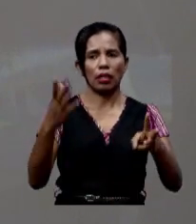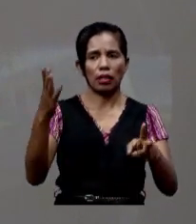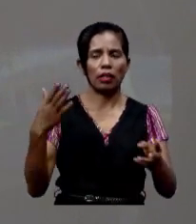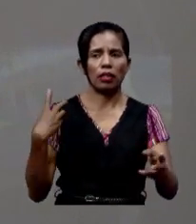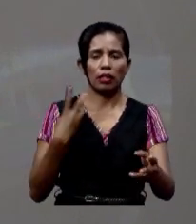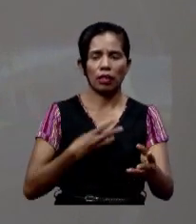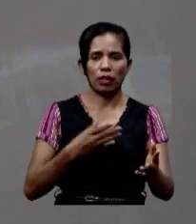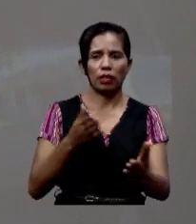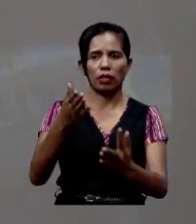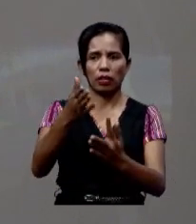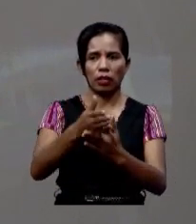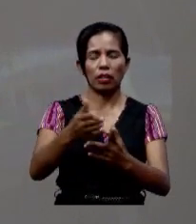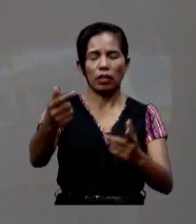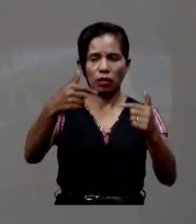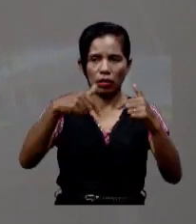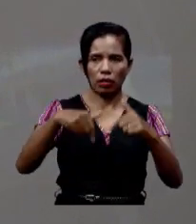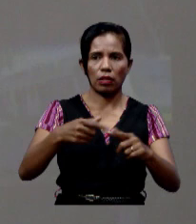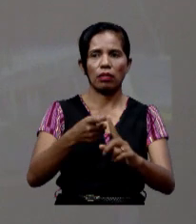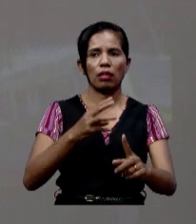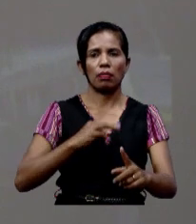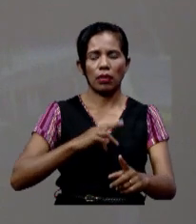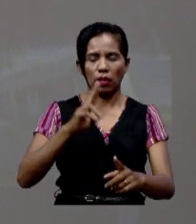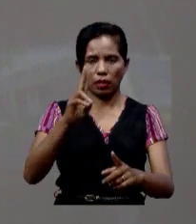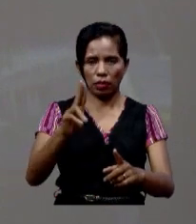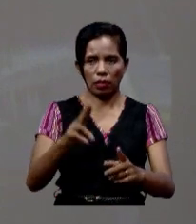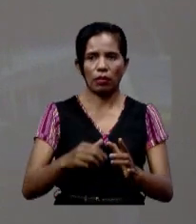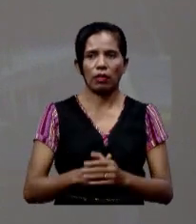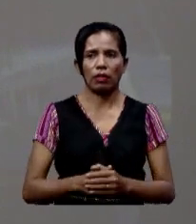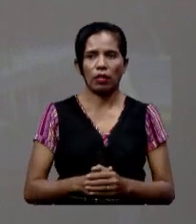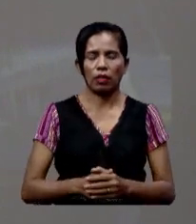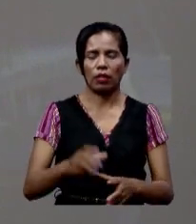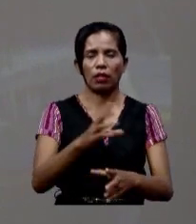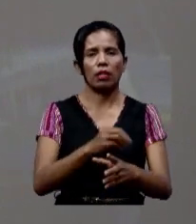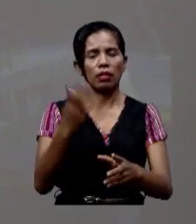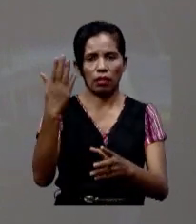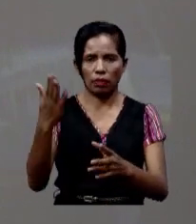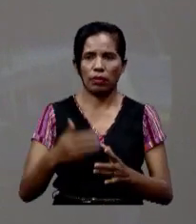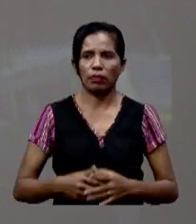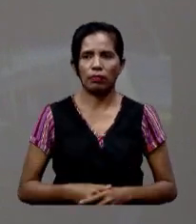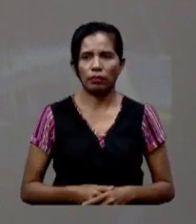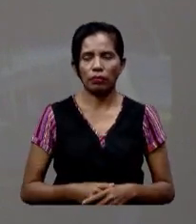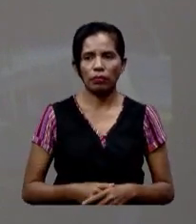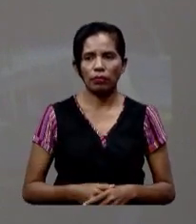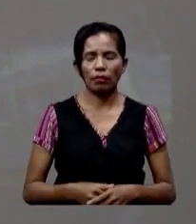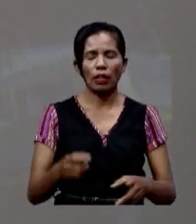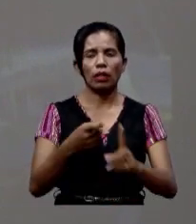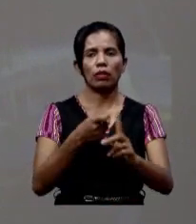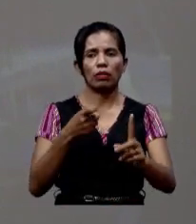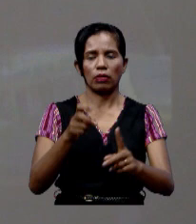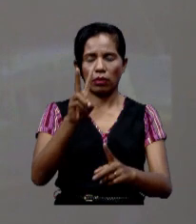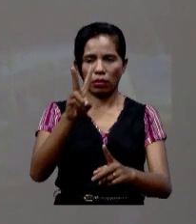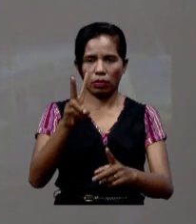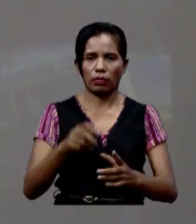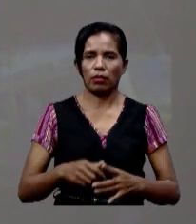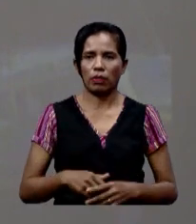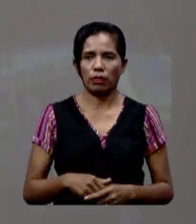tesikusi bairu pete ita tun mai ida usiman leu nian mos tun mai iha ida nebane direção tun mai ne rua